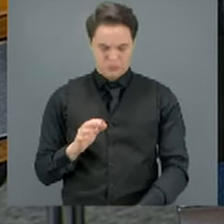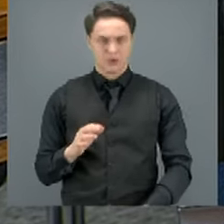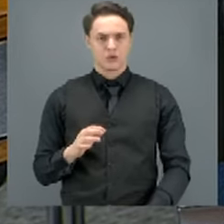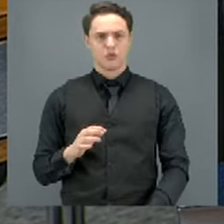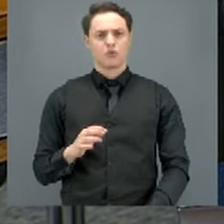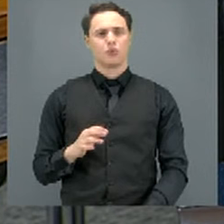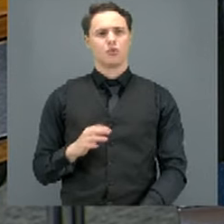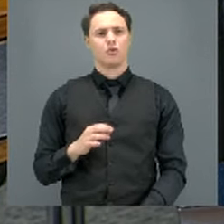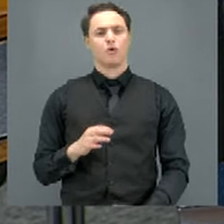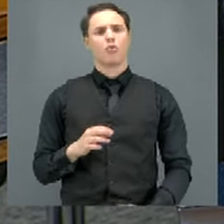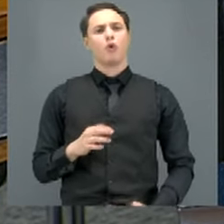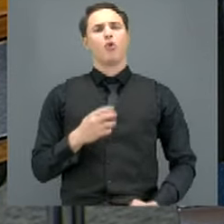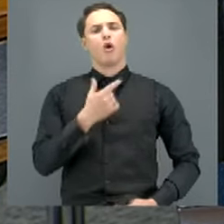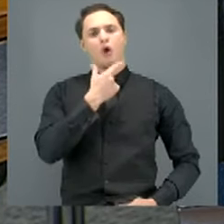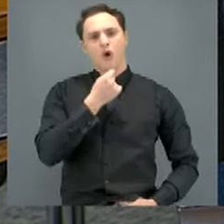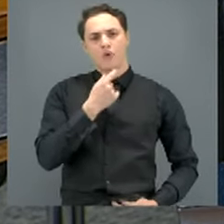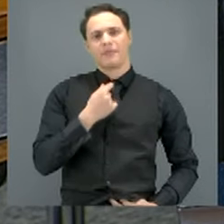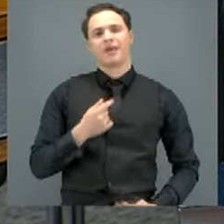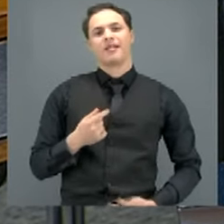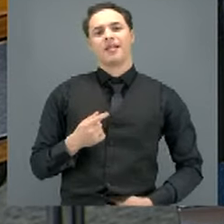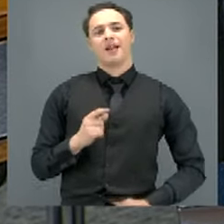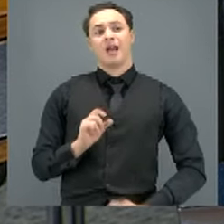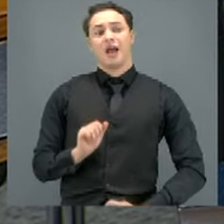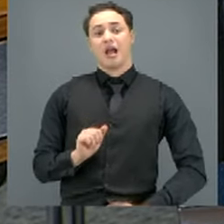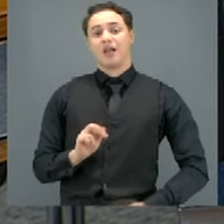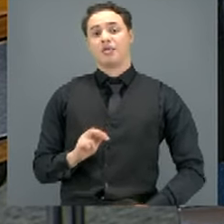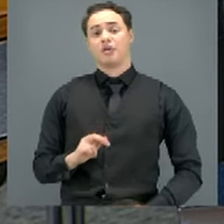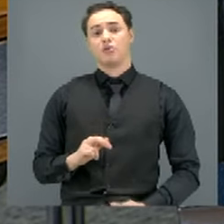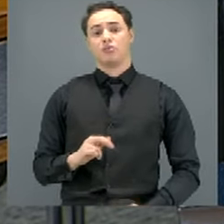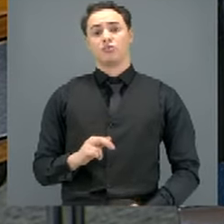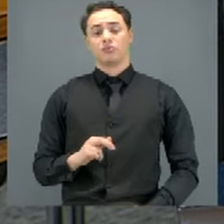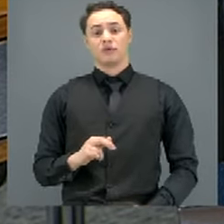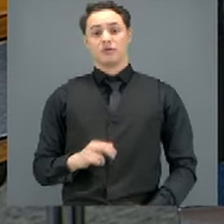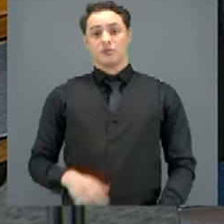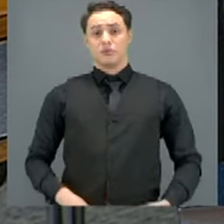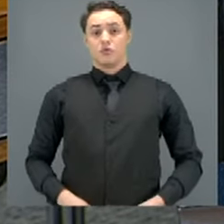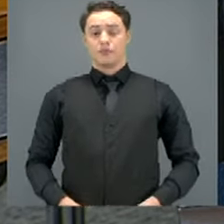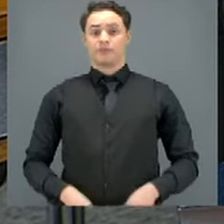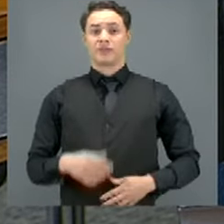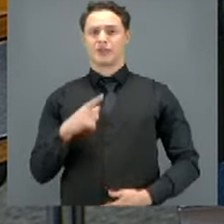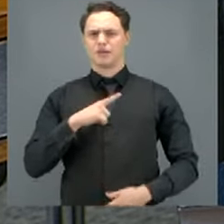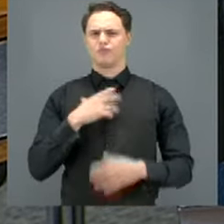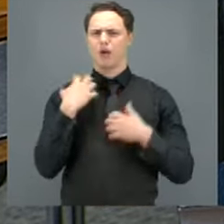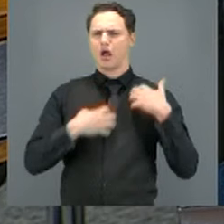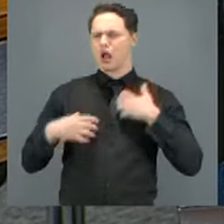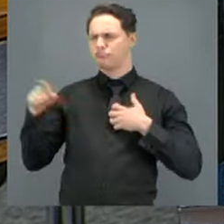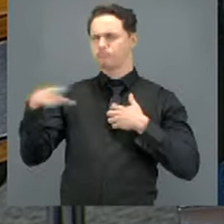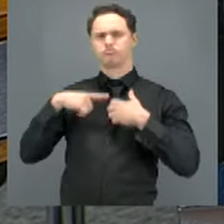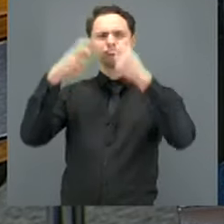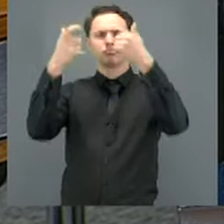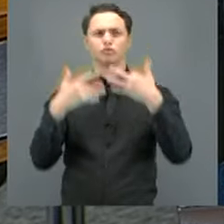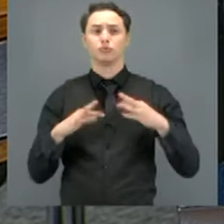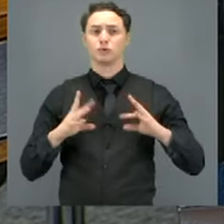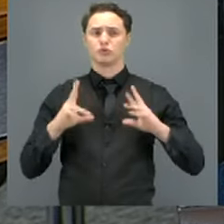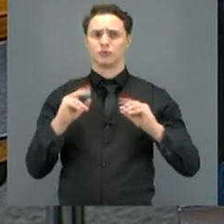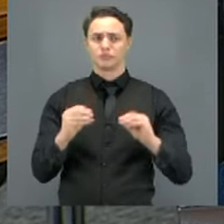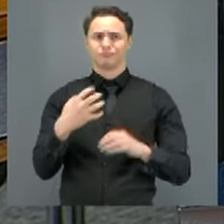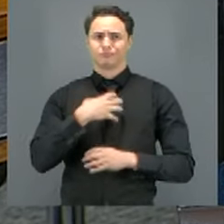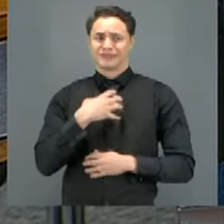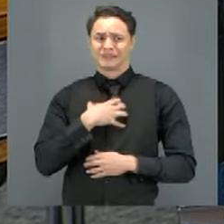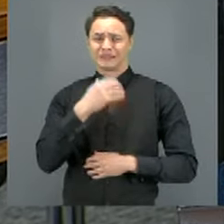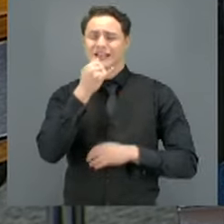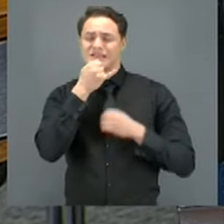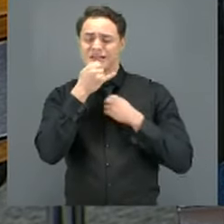Graciano, colocou aqui as suas palavras, o seu pensamento, as suas angústias, as suas tristezas e